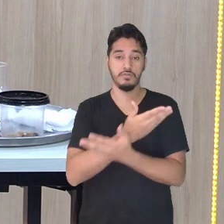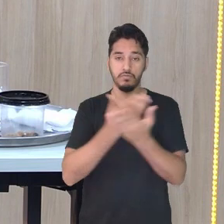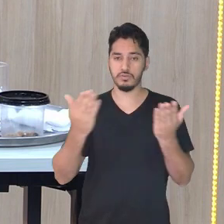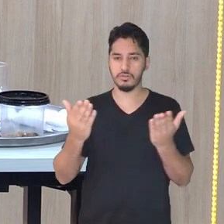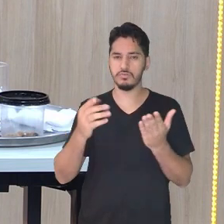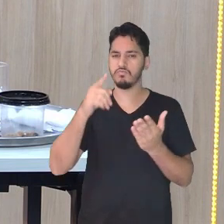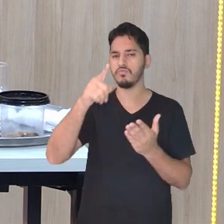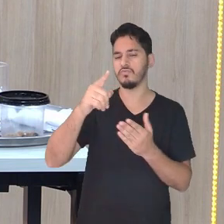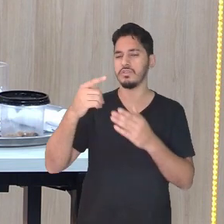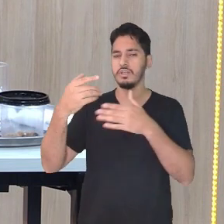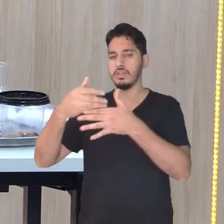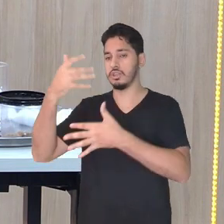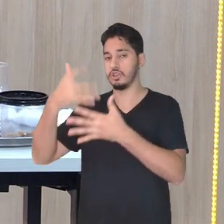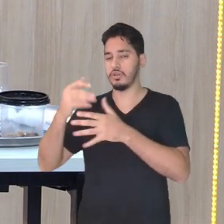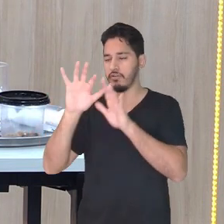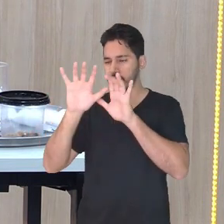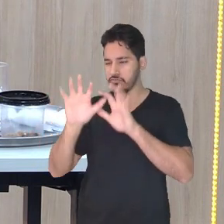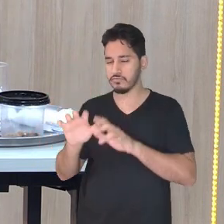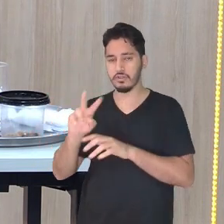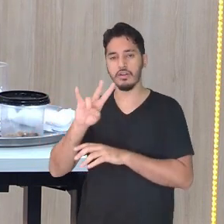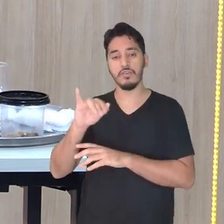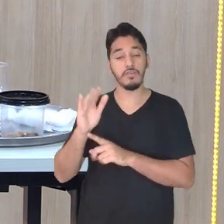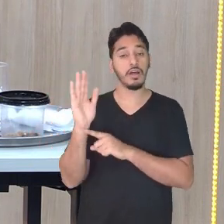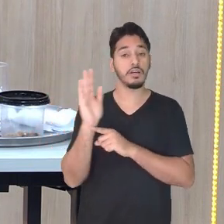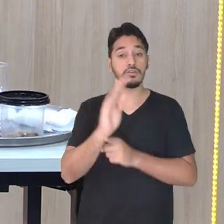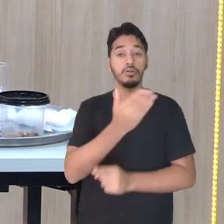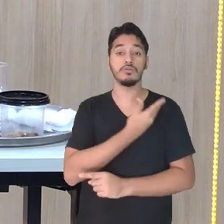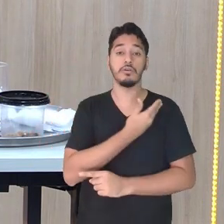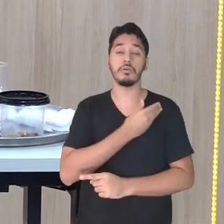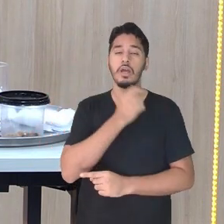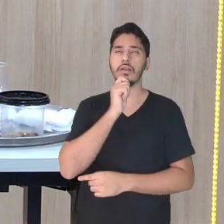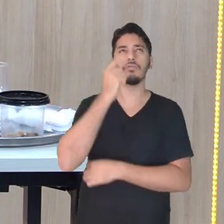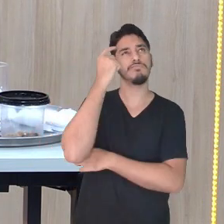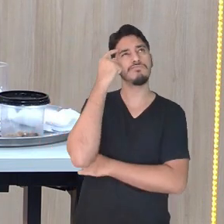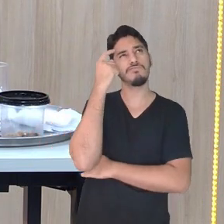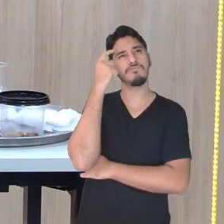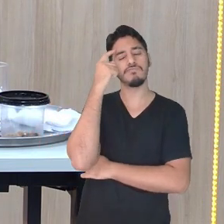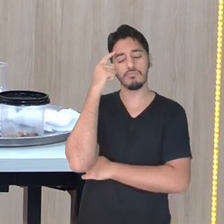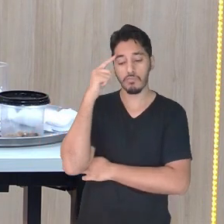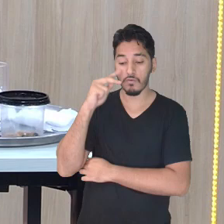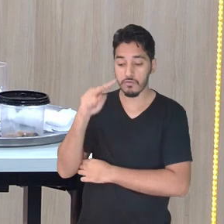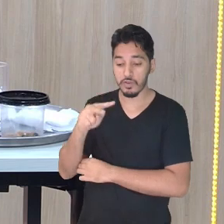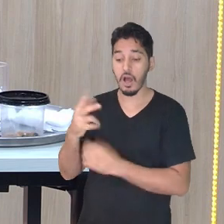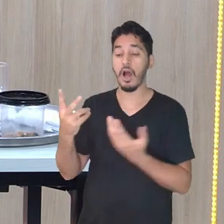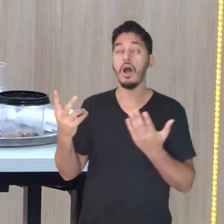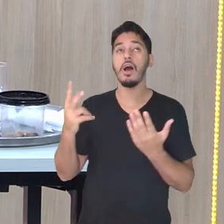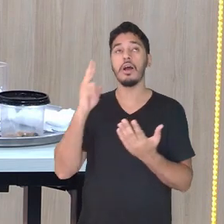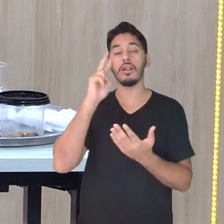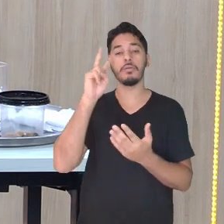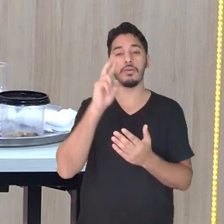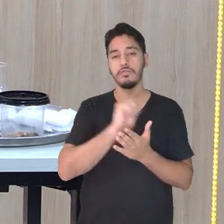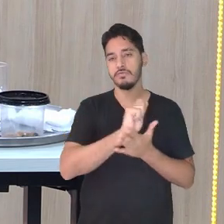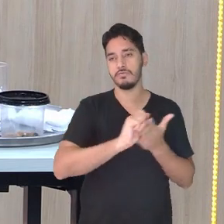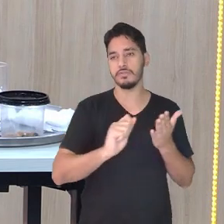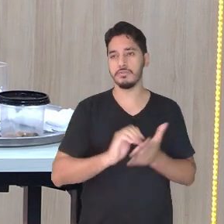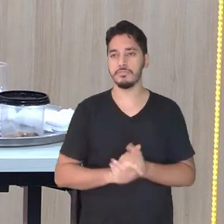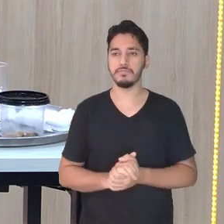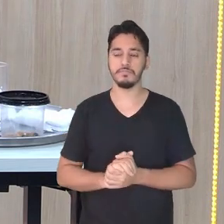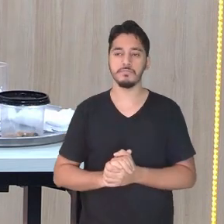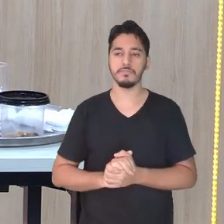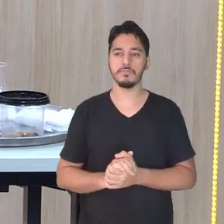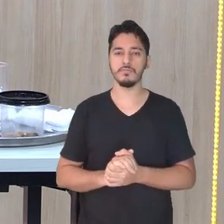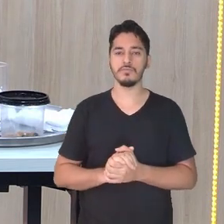quem escrever aí no chat vai ajudar os amigos que ainda não conseguiram fazer, ok? O que é que nós temos